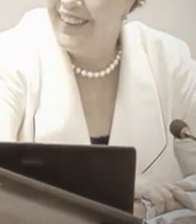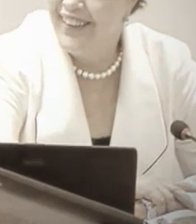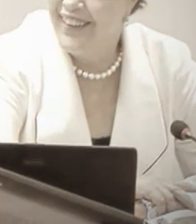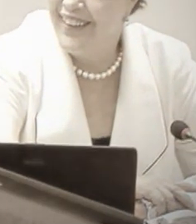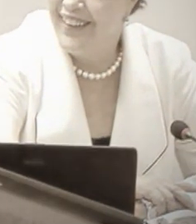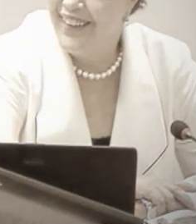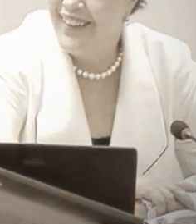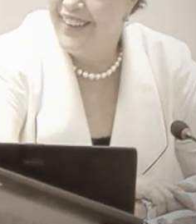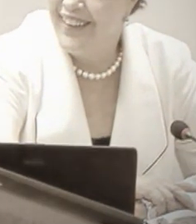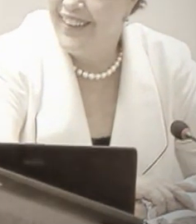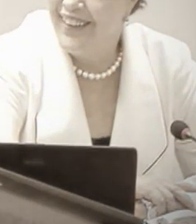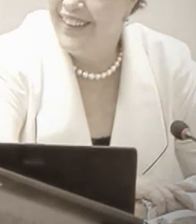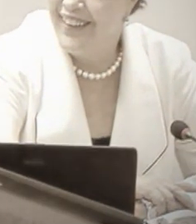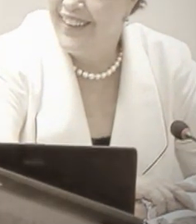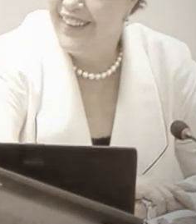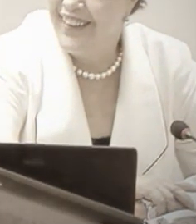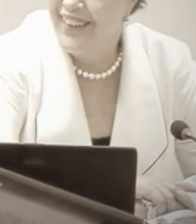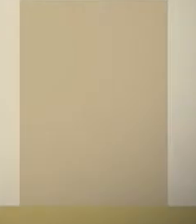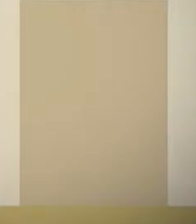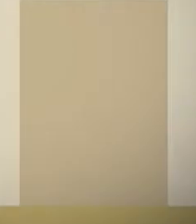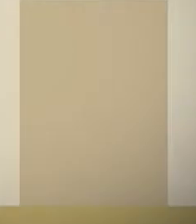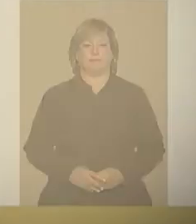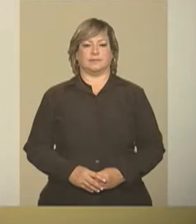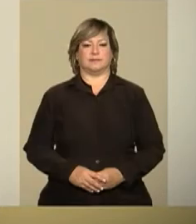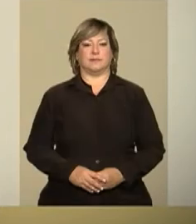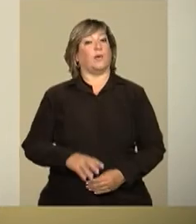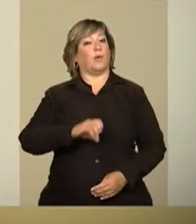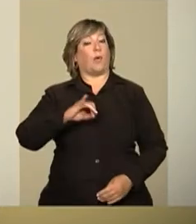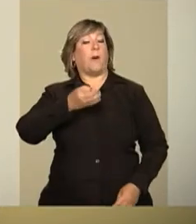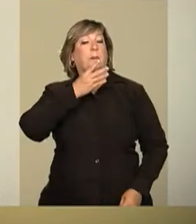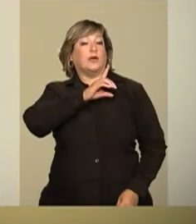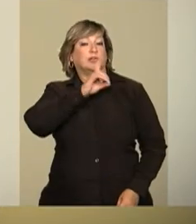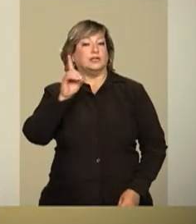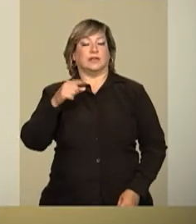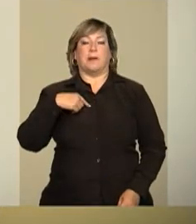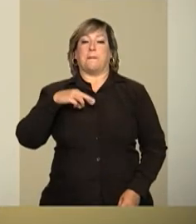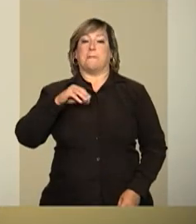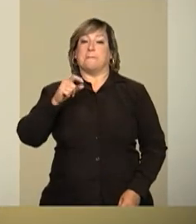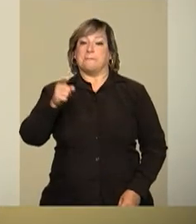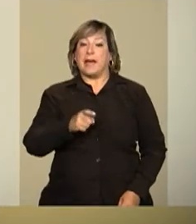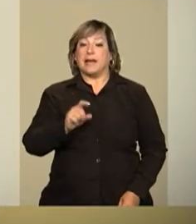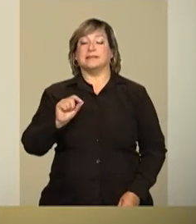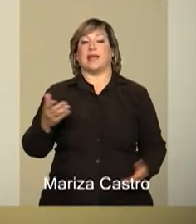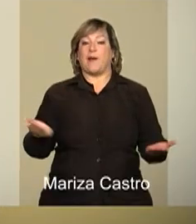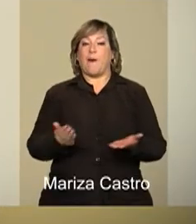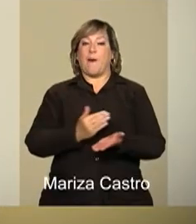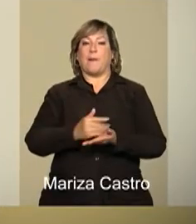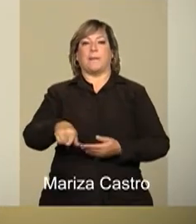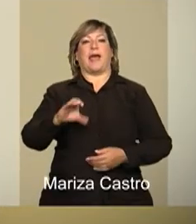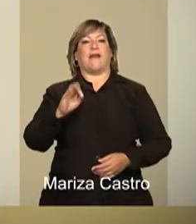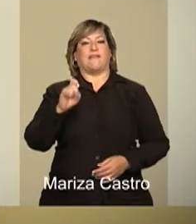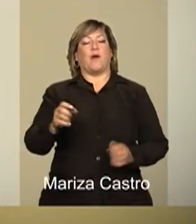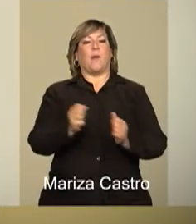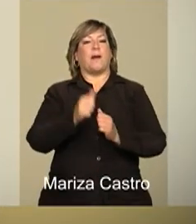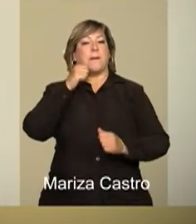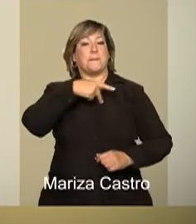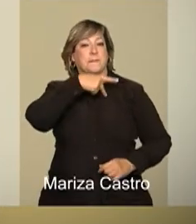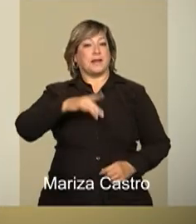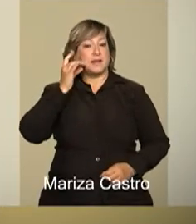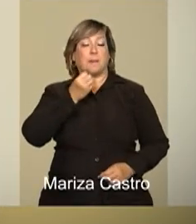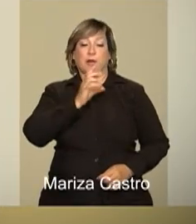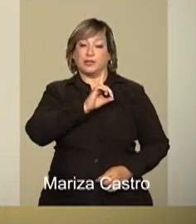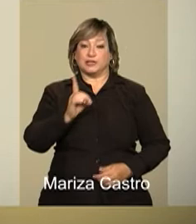café com a Presidenta Olá bom dia eu sou o Max Gonçalves e começa agora mais um café com a presidenta